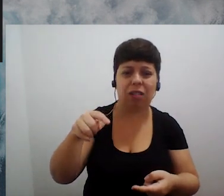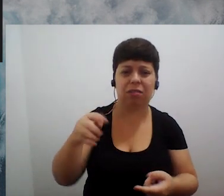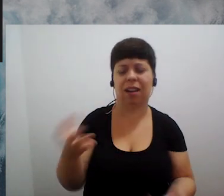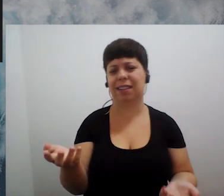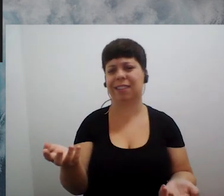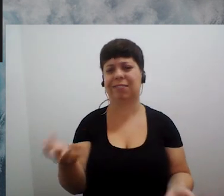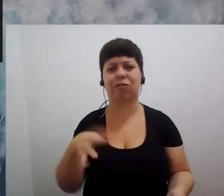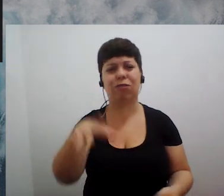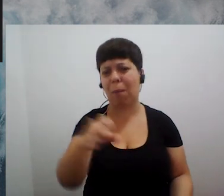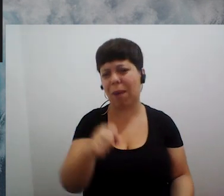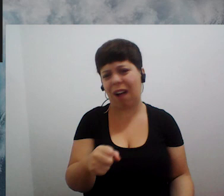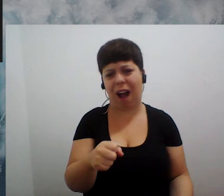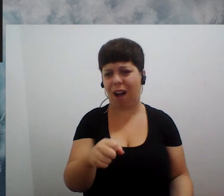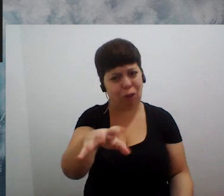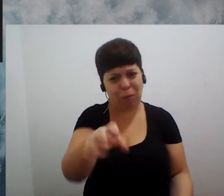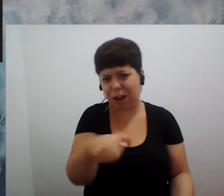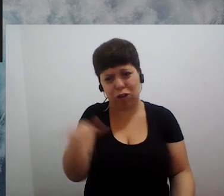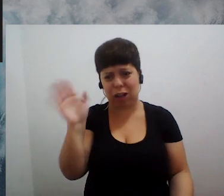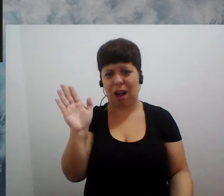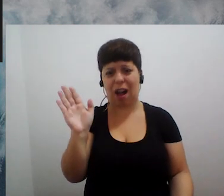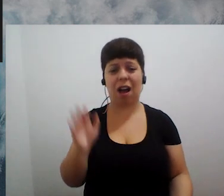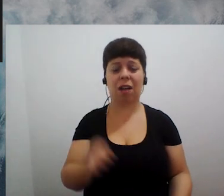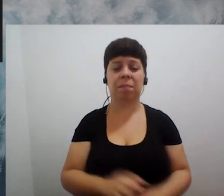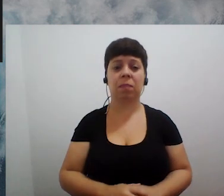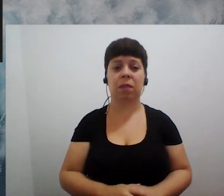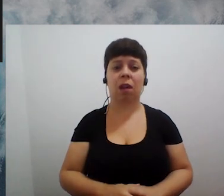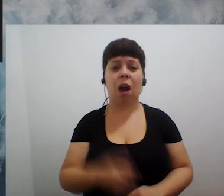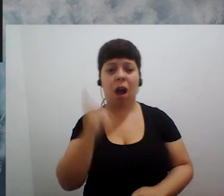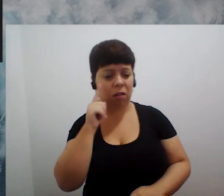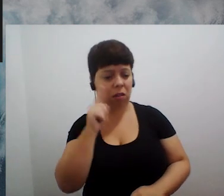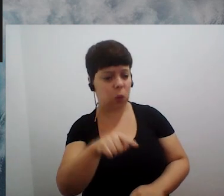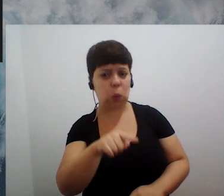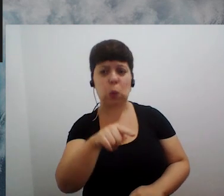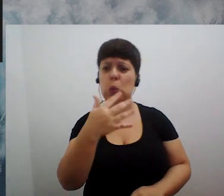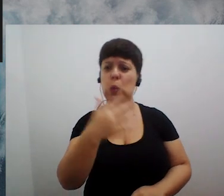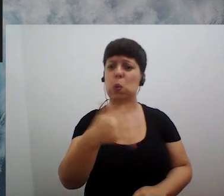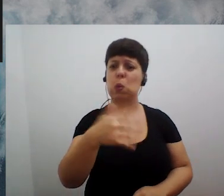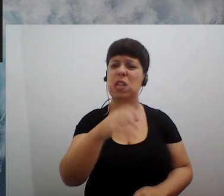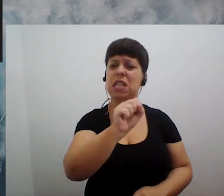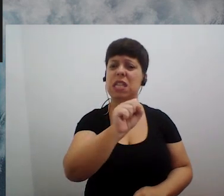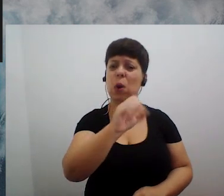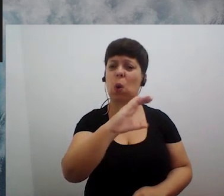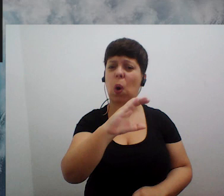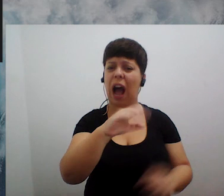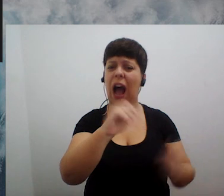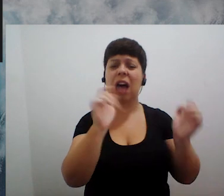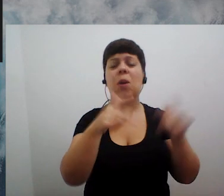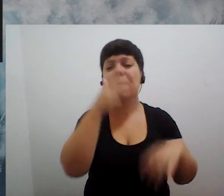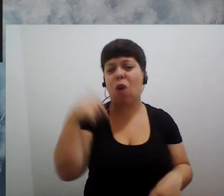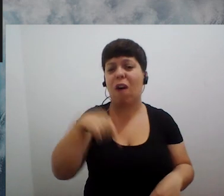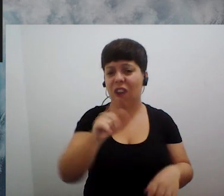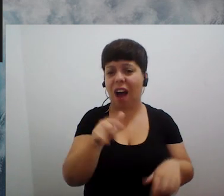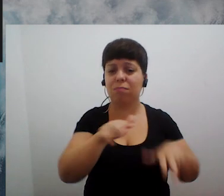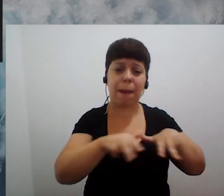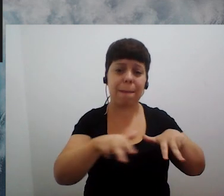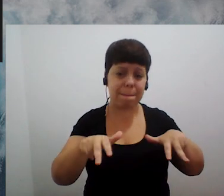falei assim, vou pegar esse lixo aqui, vou tirar daqui. Aí depois eu comecei a ver aqui em São Conrado também a quantidade de lixo, tanto deixado